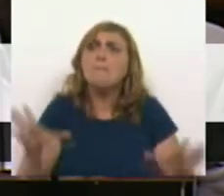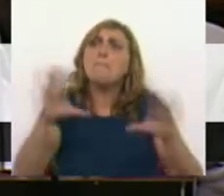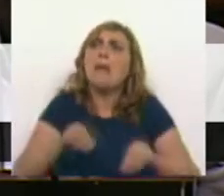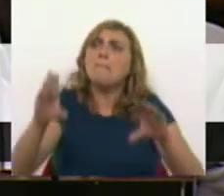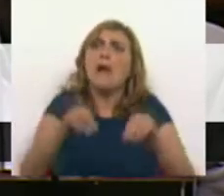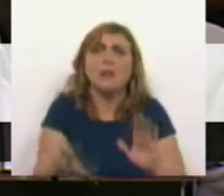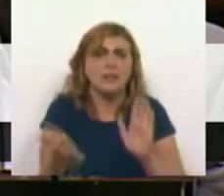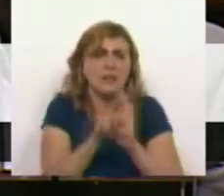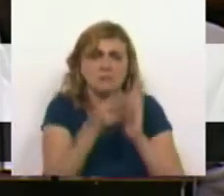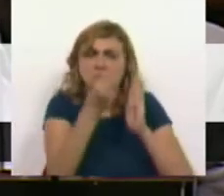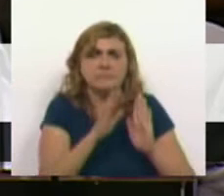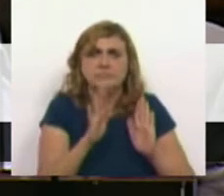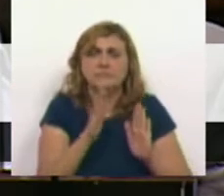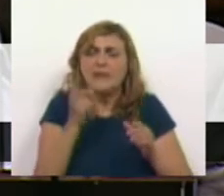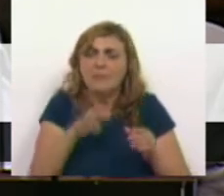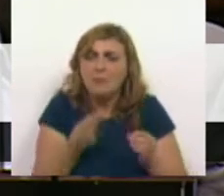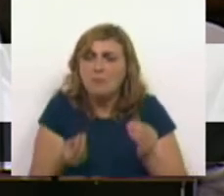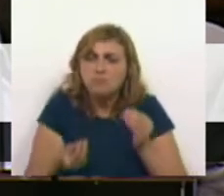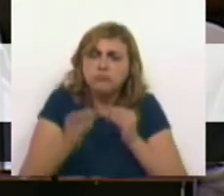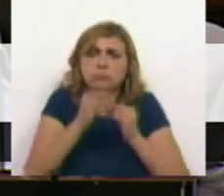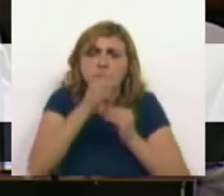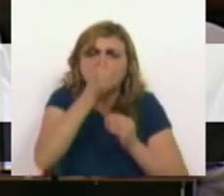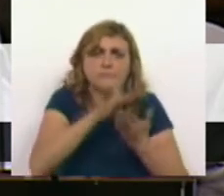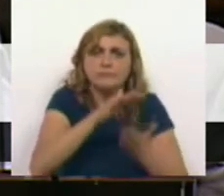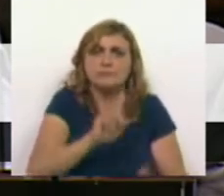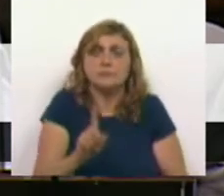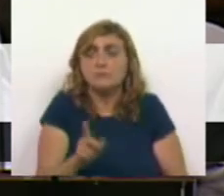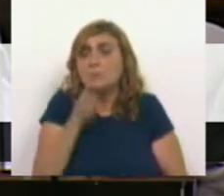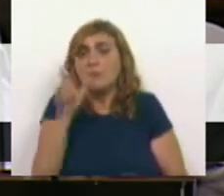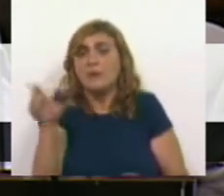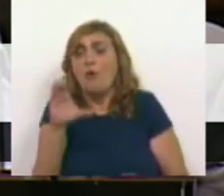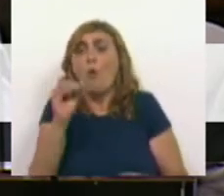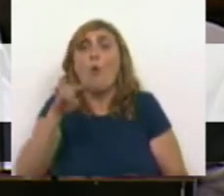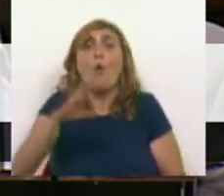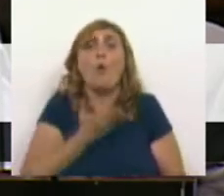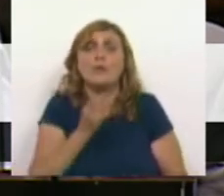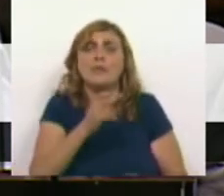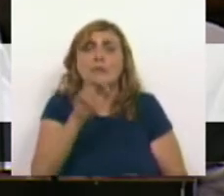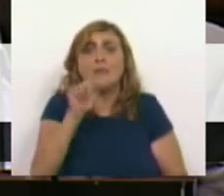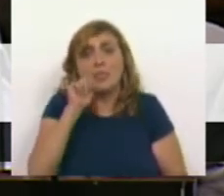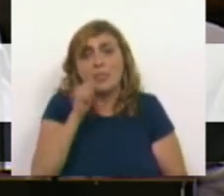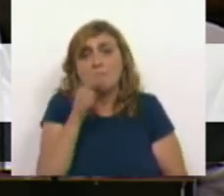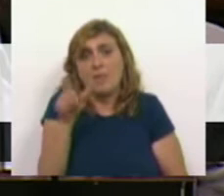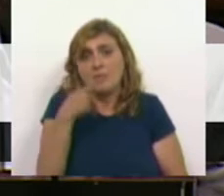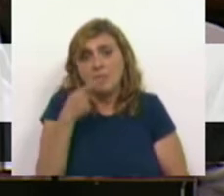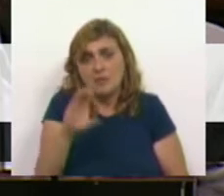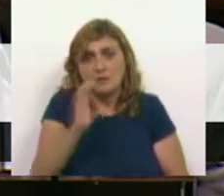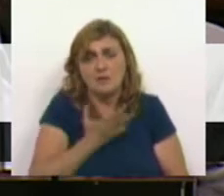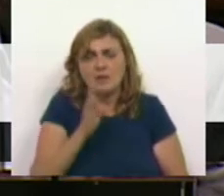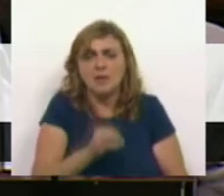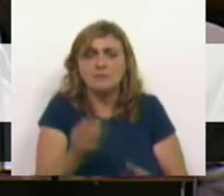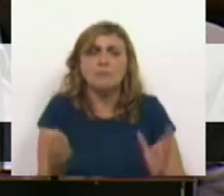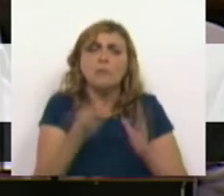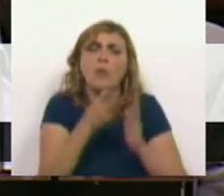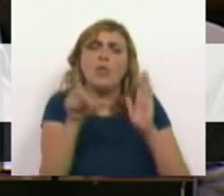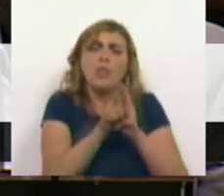leis e muito menos de as condensar, palavra que é utilizada na exposição de motivos do projeto do CDS, para encher um